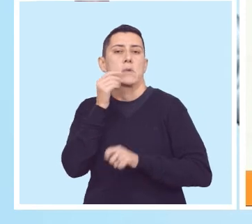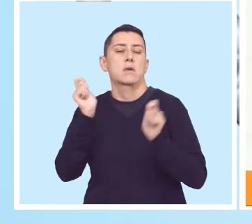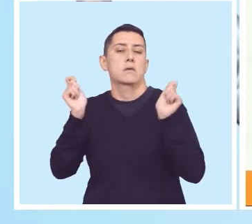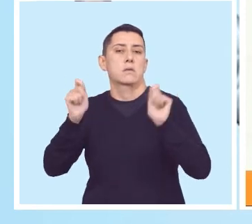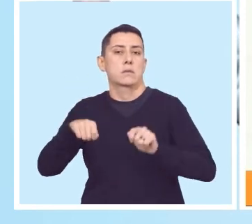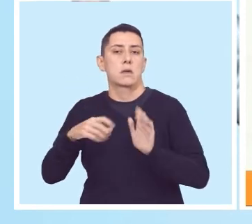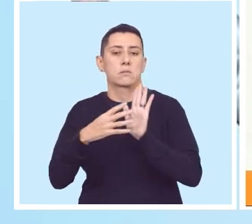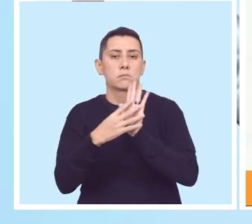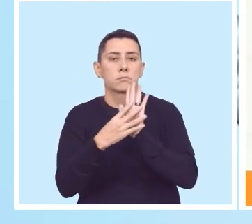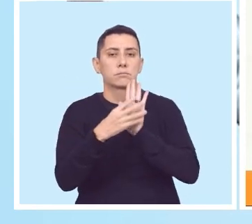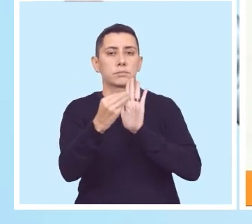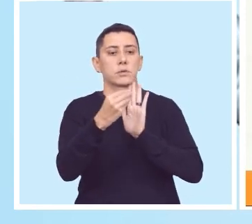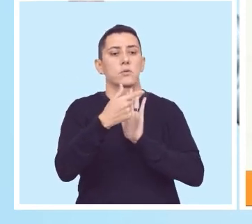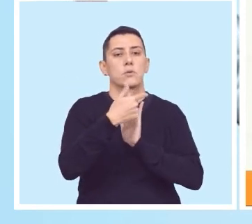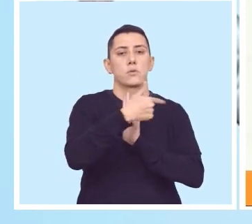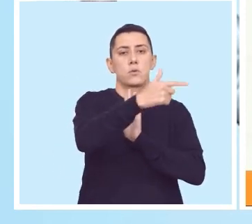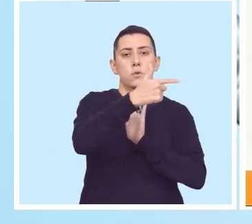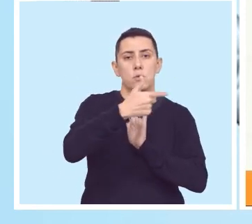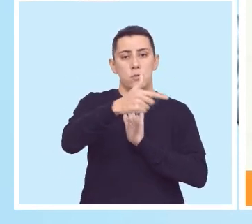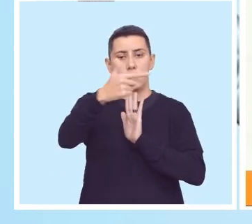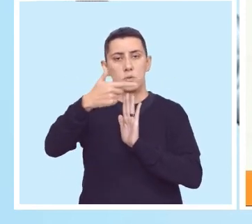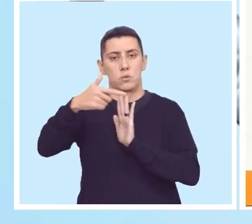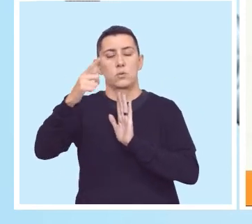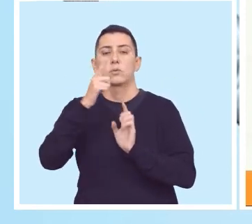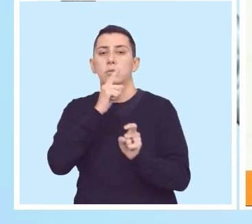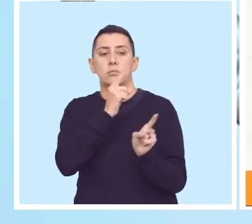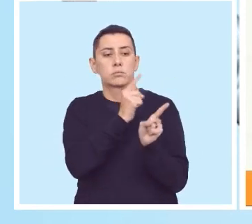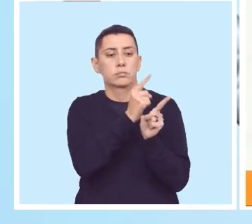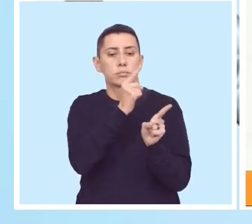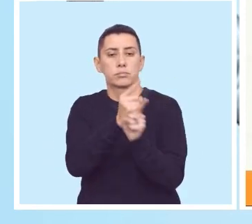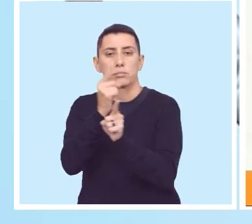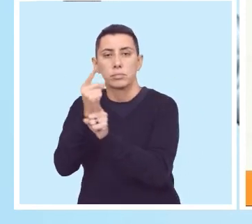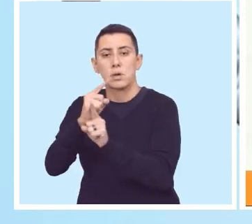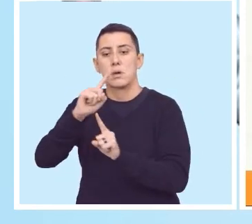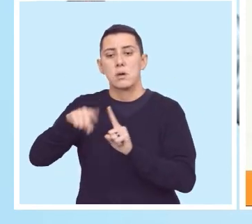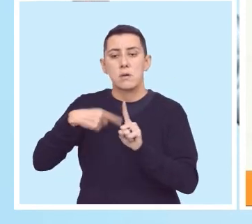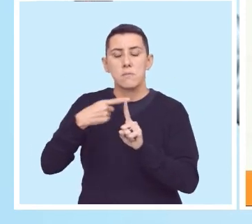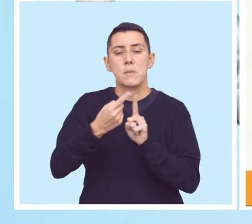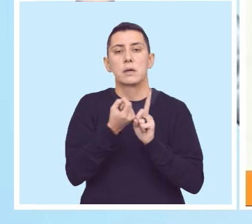para viabilizar a detecção e a quantificação